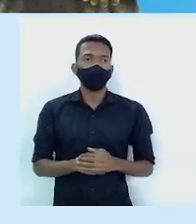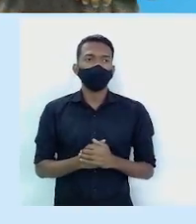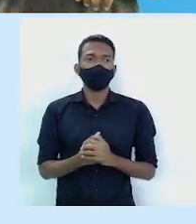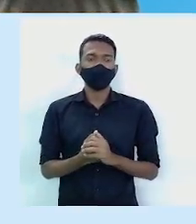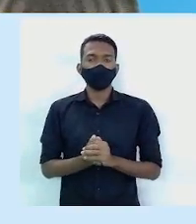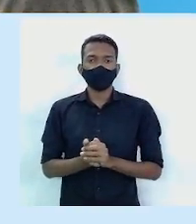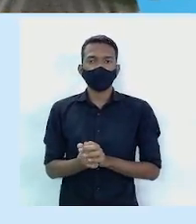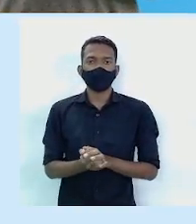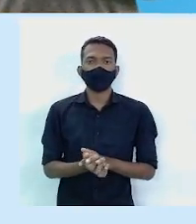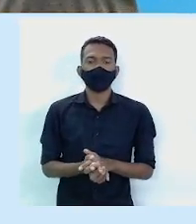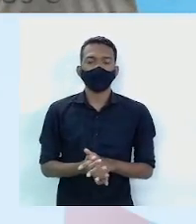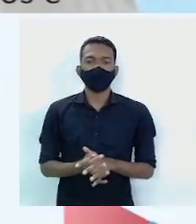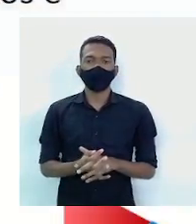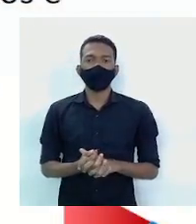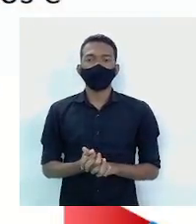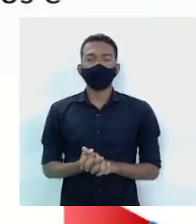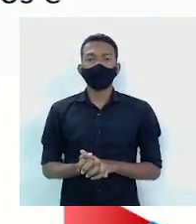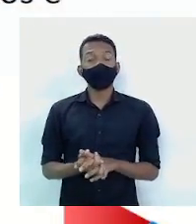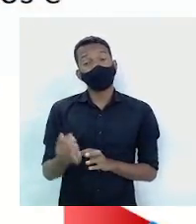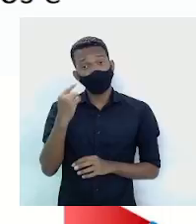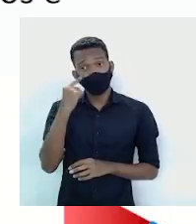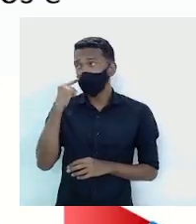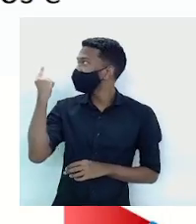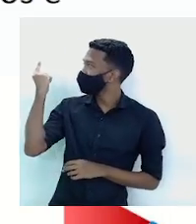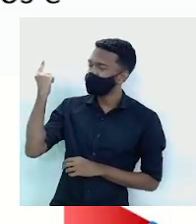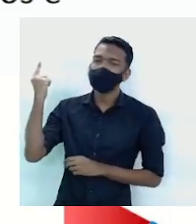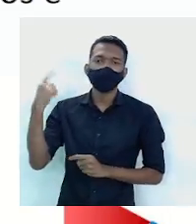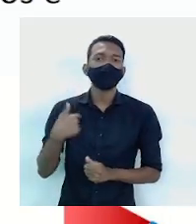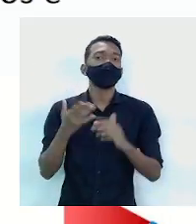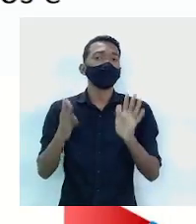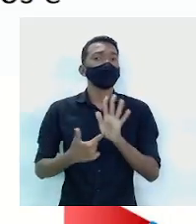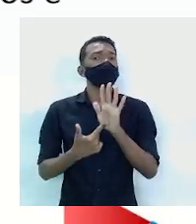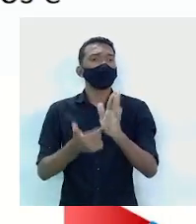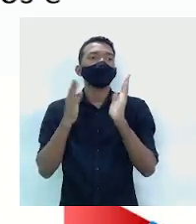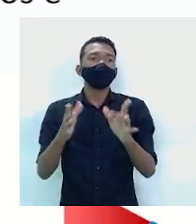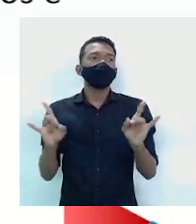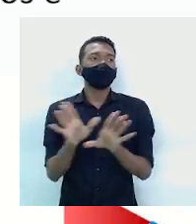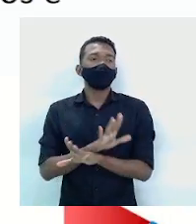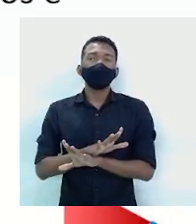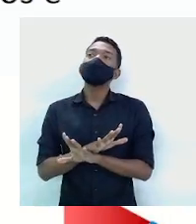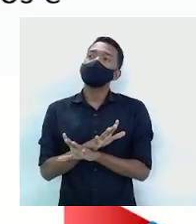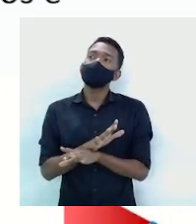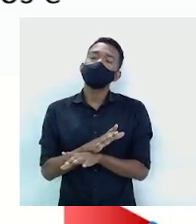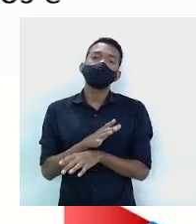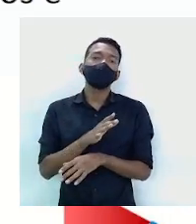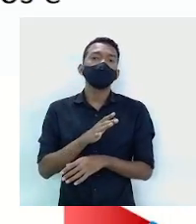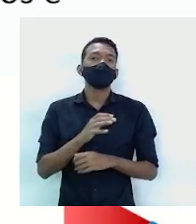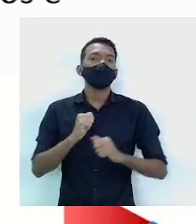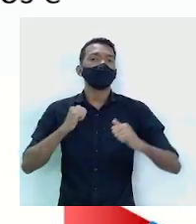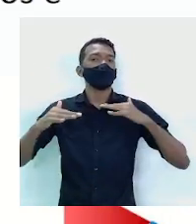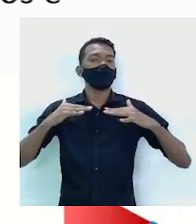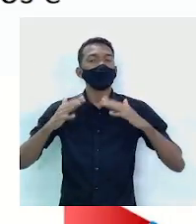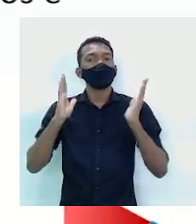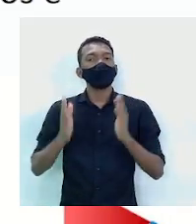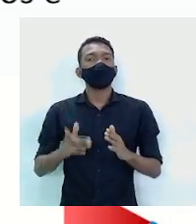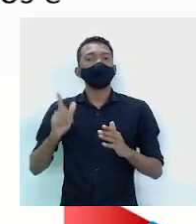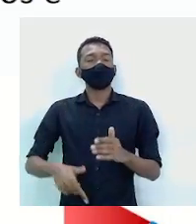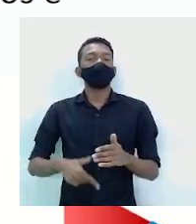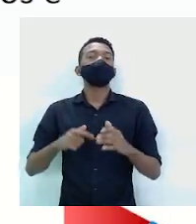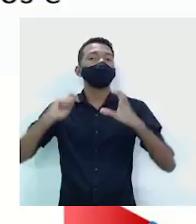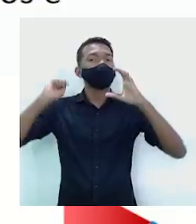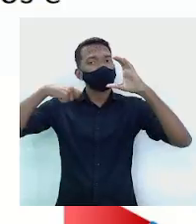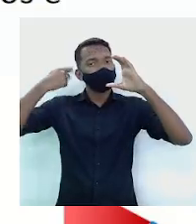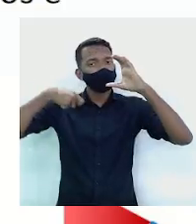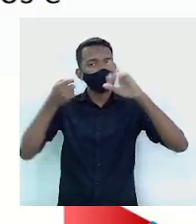ver aí na tela. Eu coloquei aqui a simulação, por exemplo, de uma atividade que seria a gravação de um